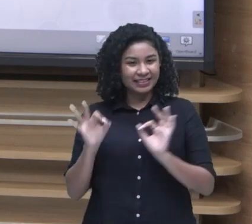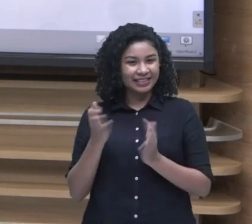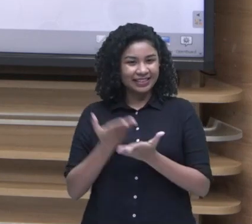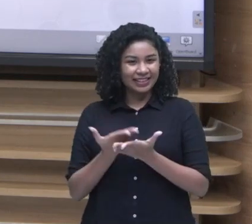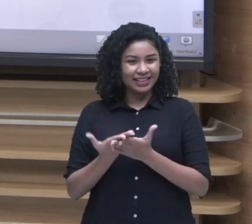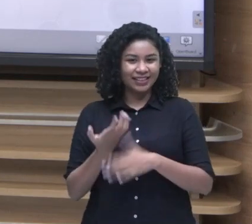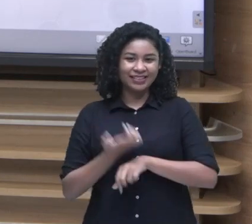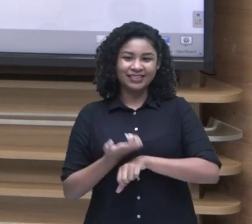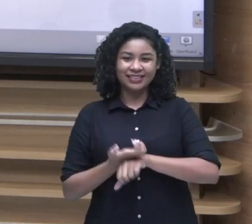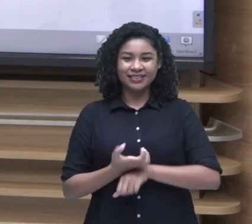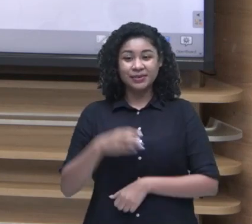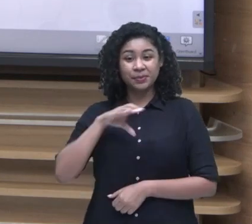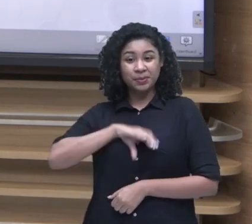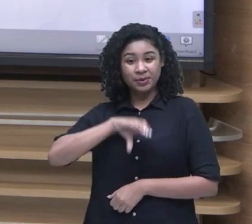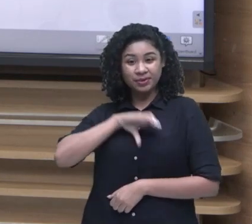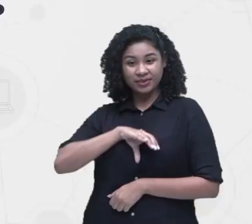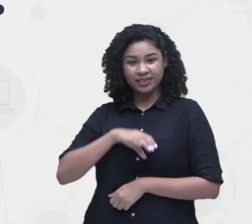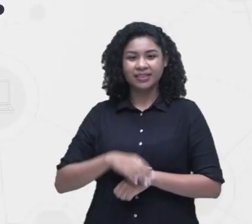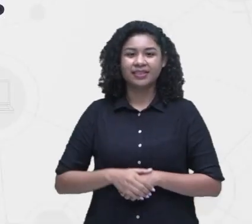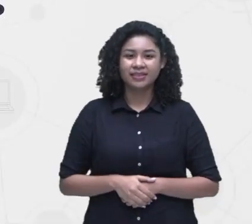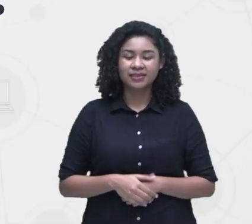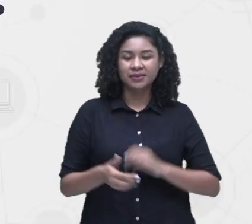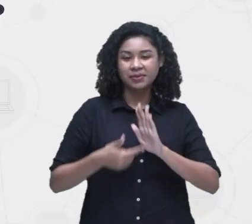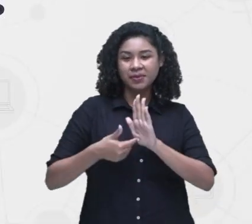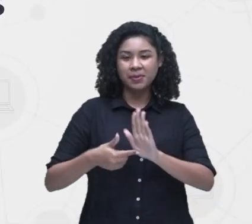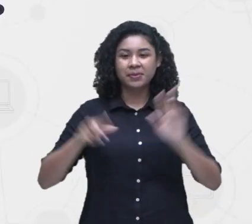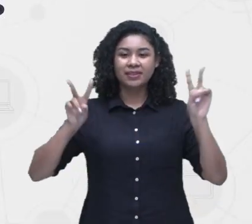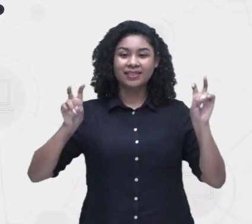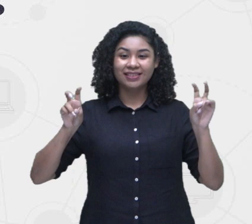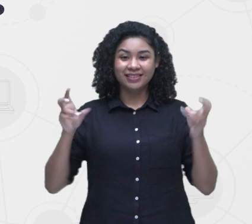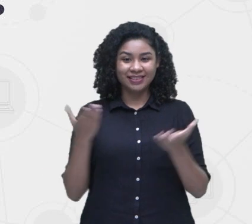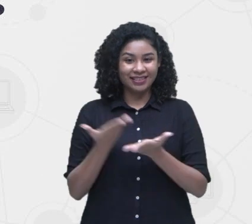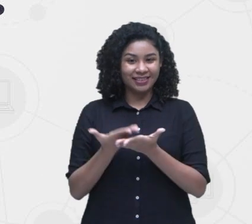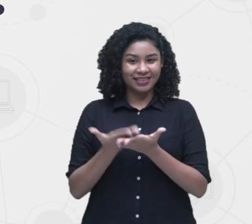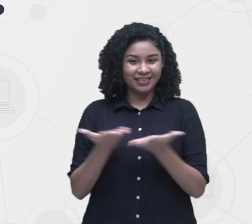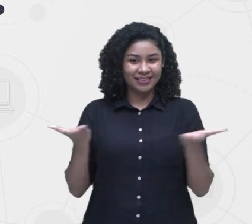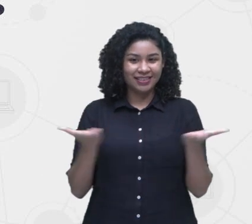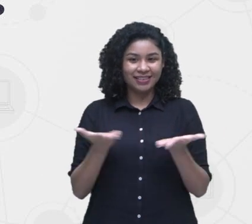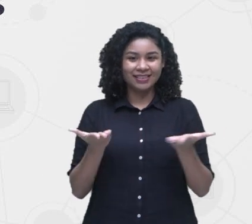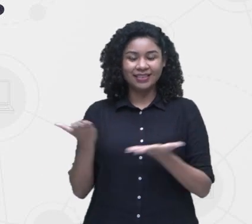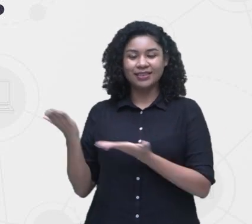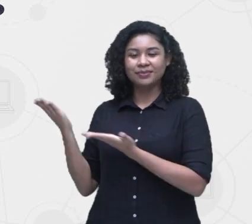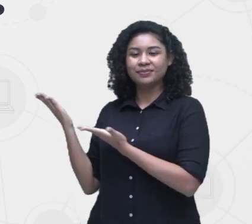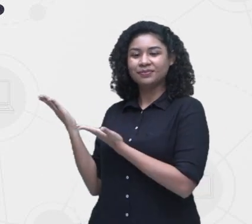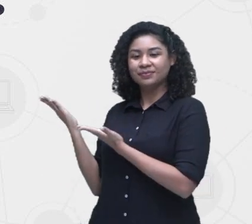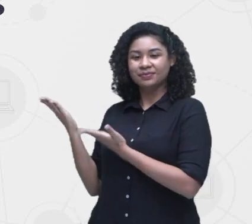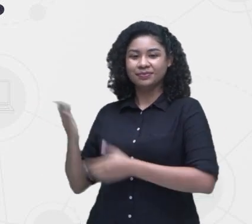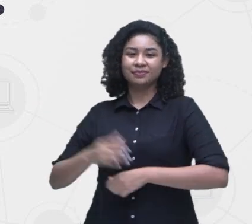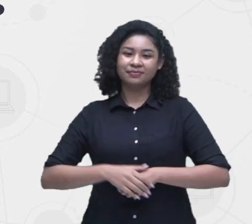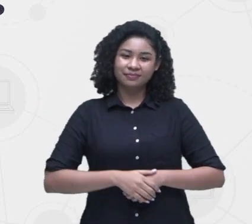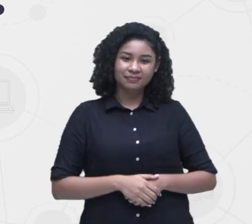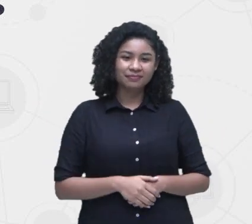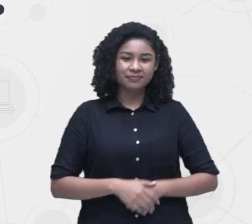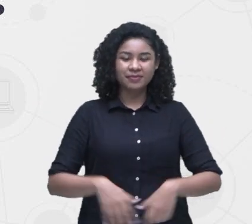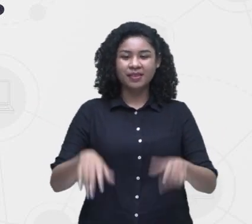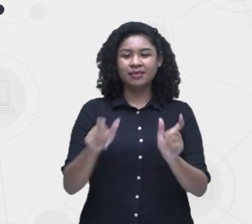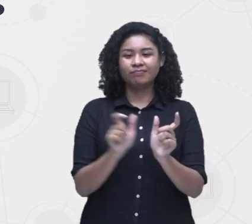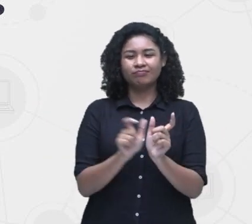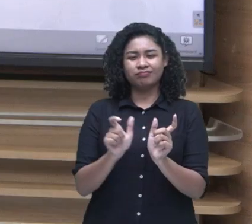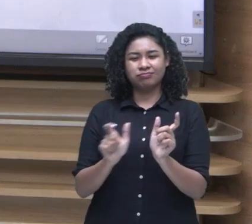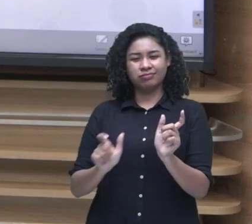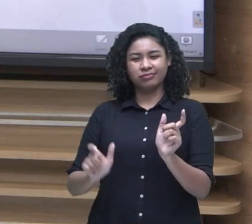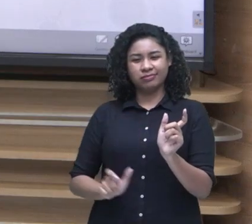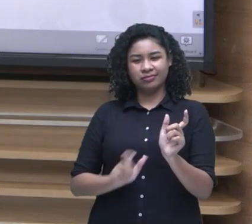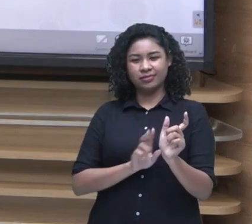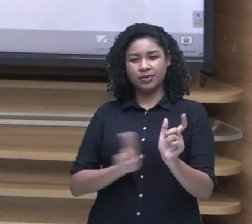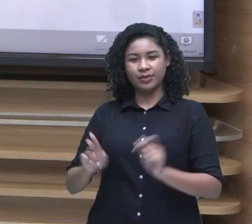língua portuguesa. Vou já apresentar para vocês o assunto da nossa aula de hoje. Veja aí, polissemia das